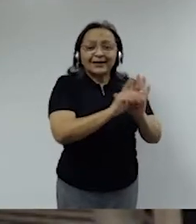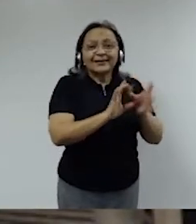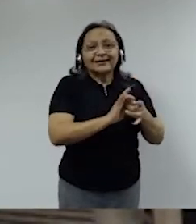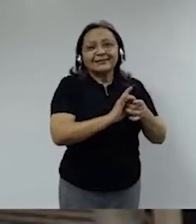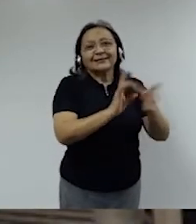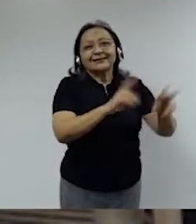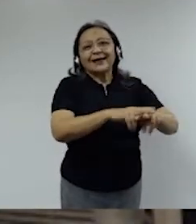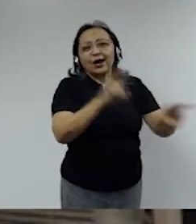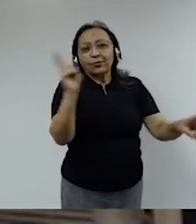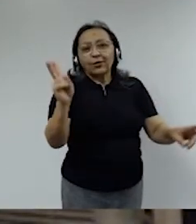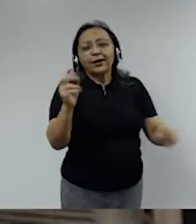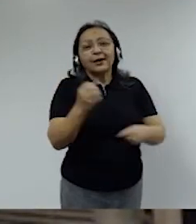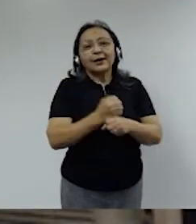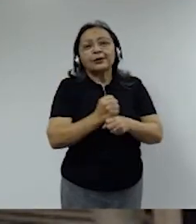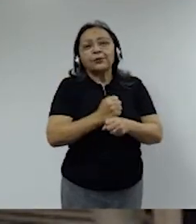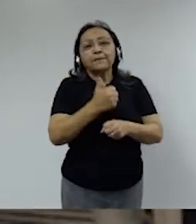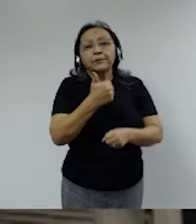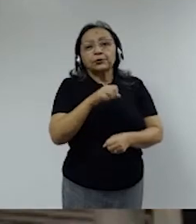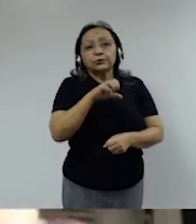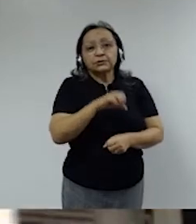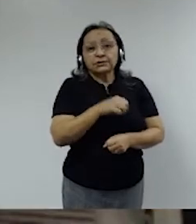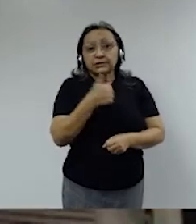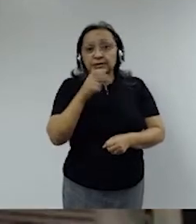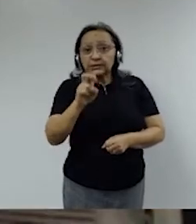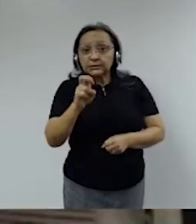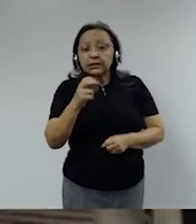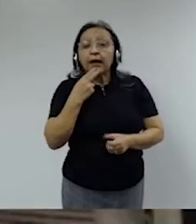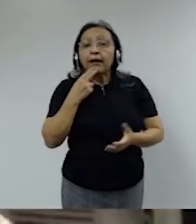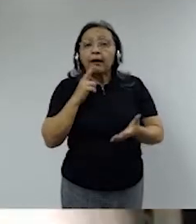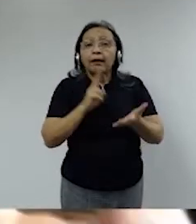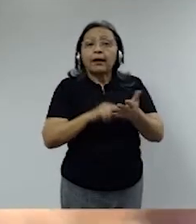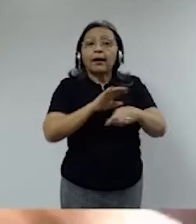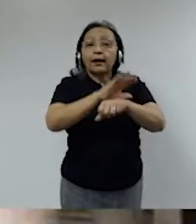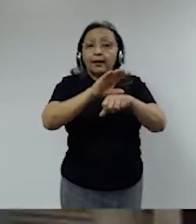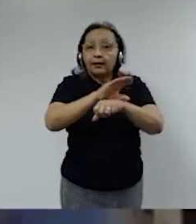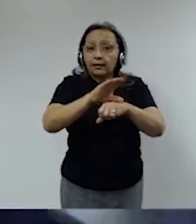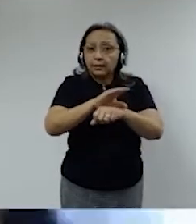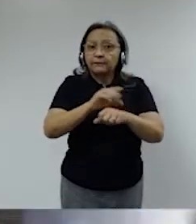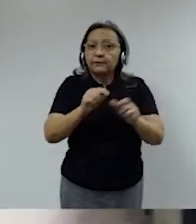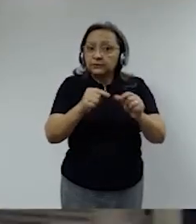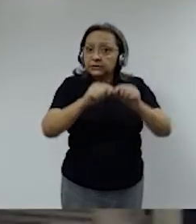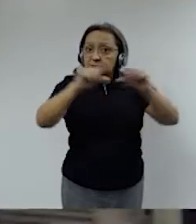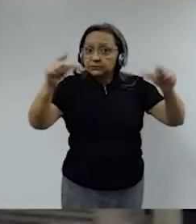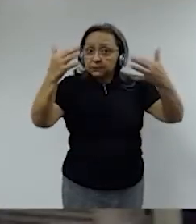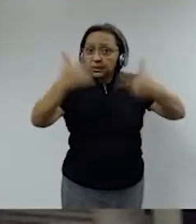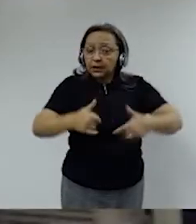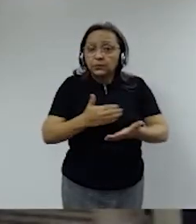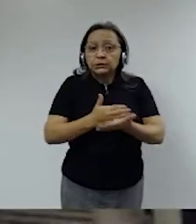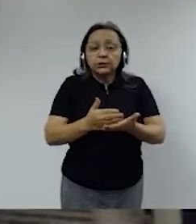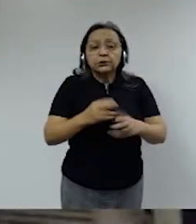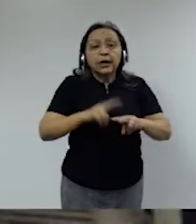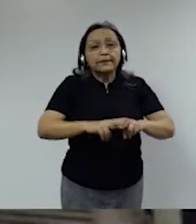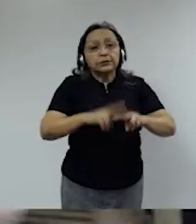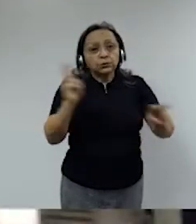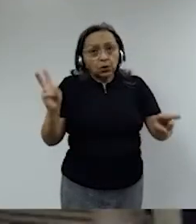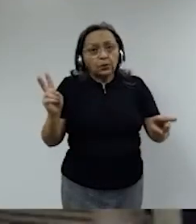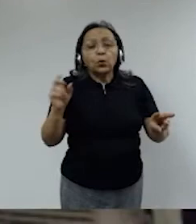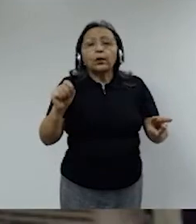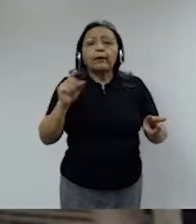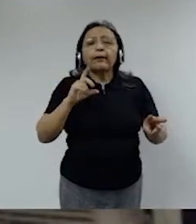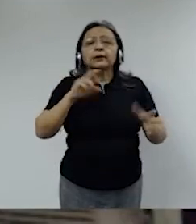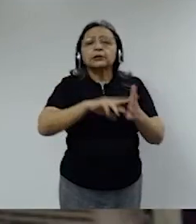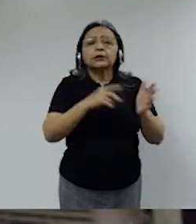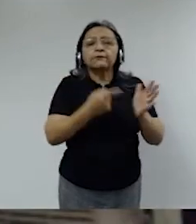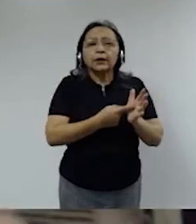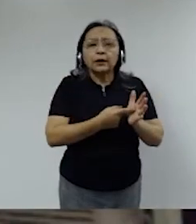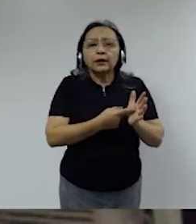1215, a Carta Magna das Liberdades, lá está dizendo, com o princípio do habeas corpus que veio logo em seguida, quer dizer, e o que é habeas corpus?